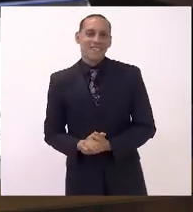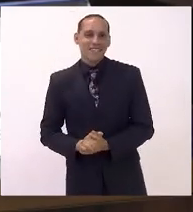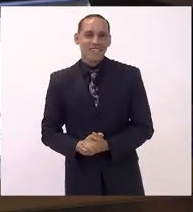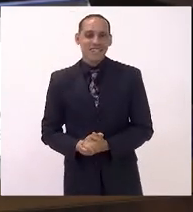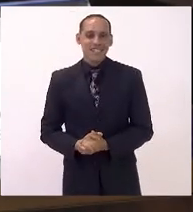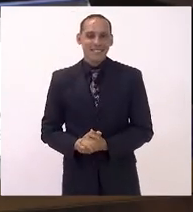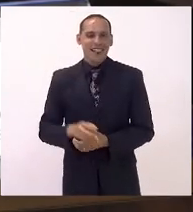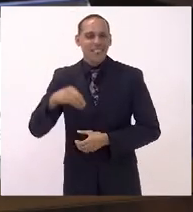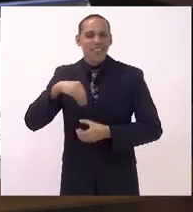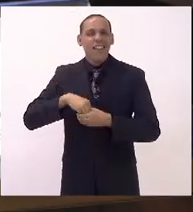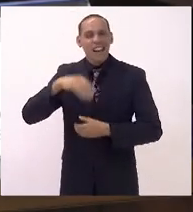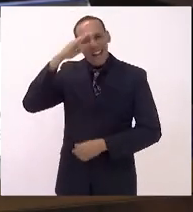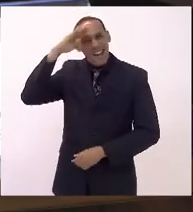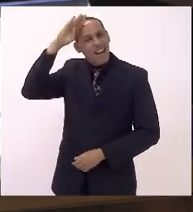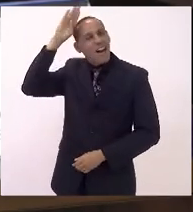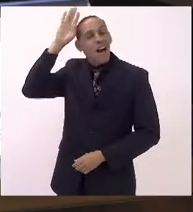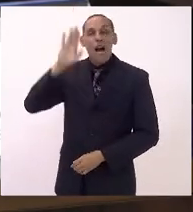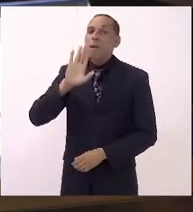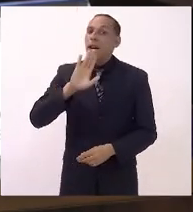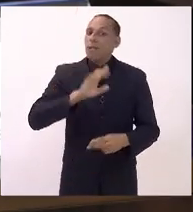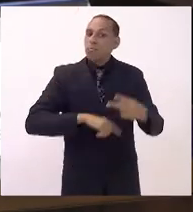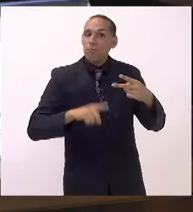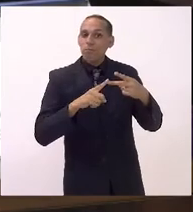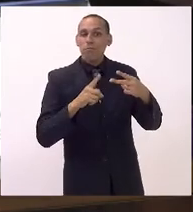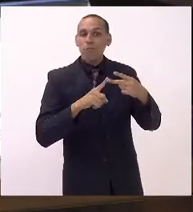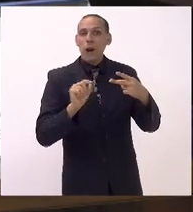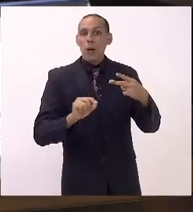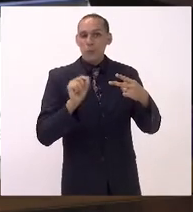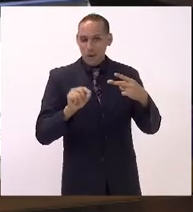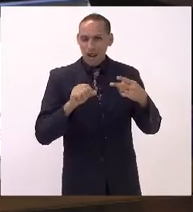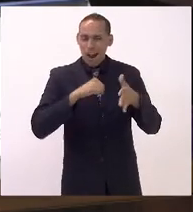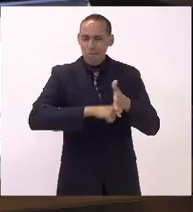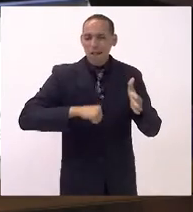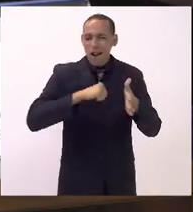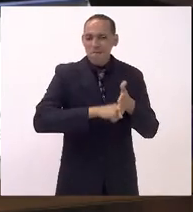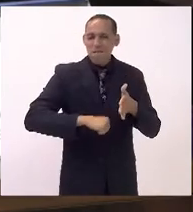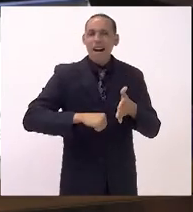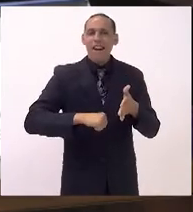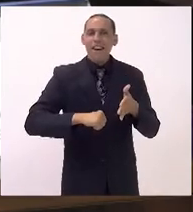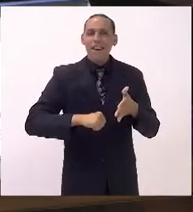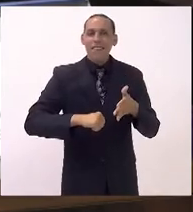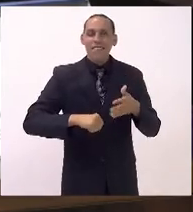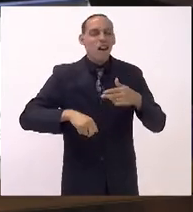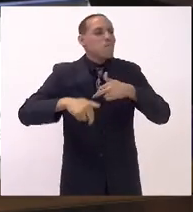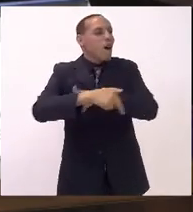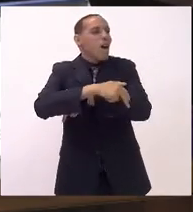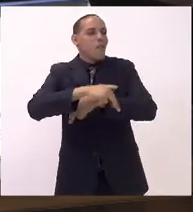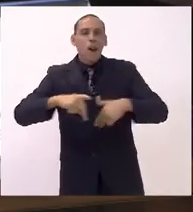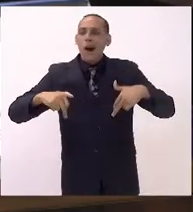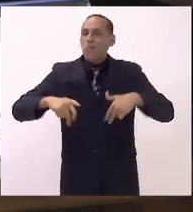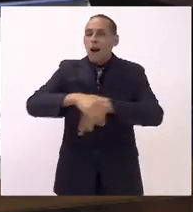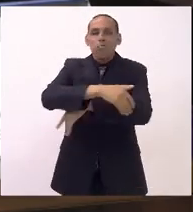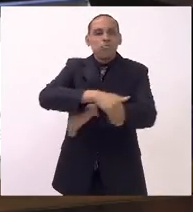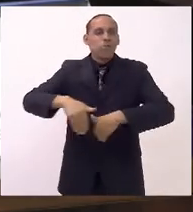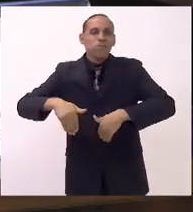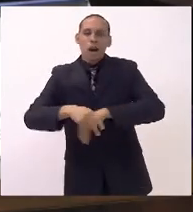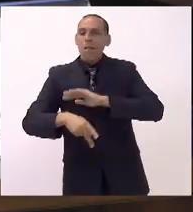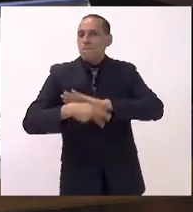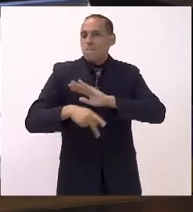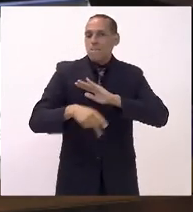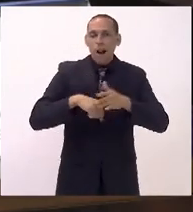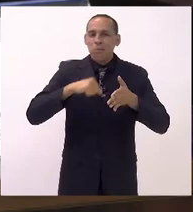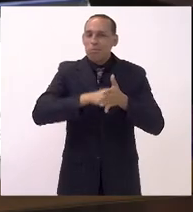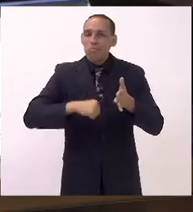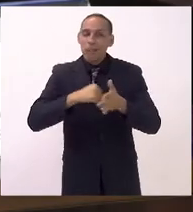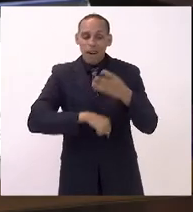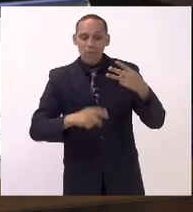academia, mas ele também tem um outro recorte, que é o recorte da luta, da rua. O Fanon é um homem da rua, um homem da luta. Mas